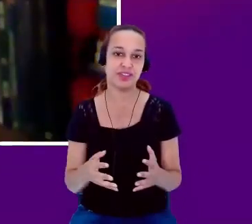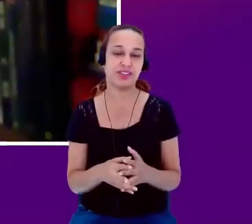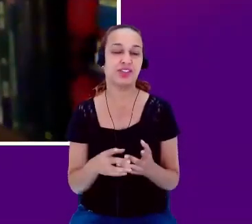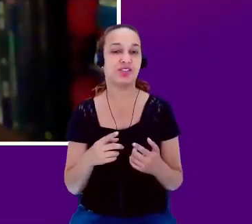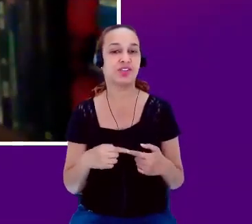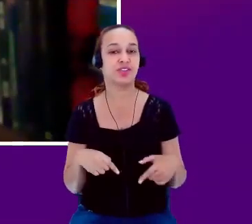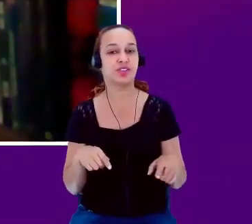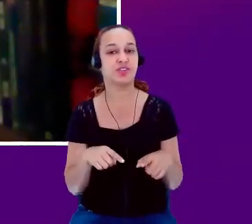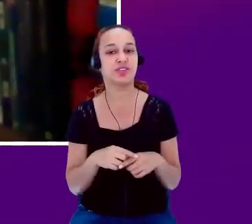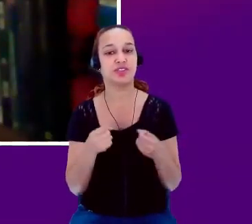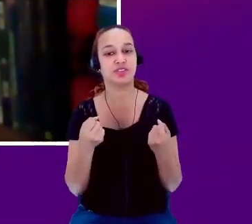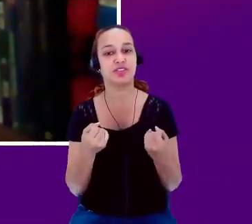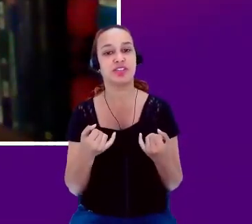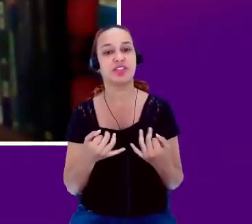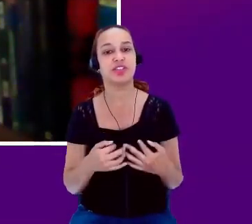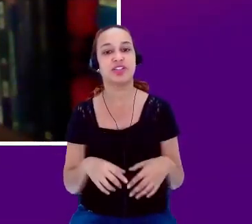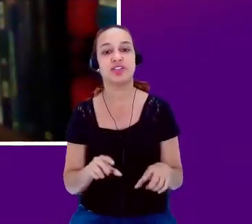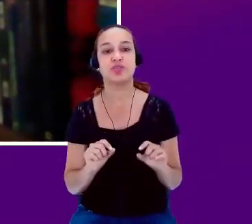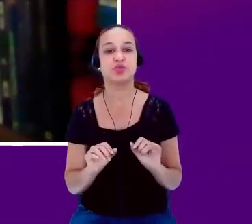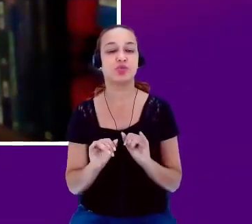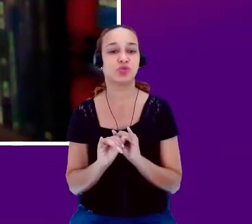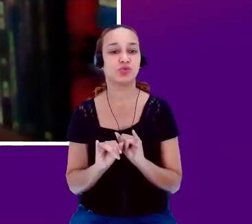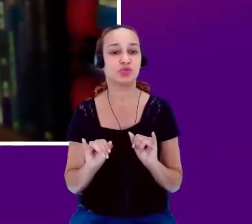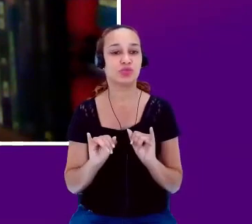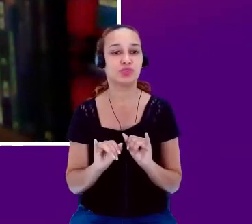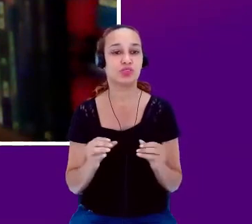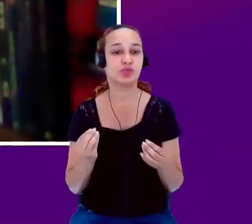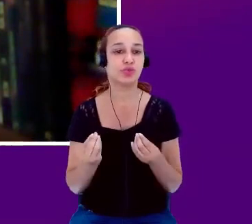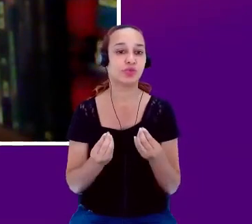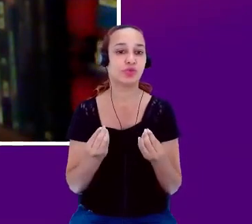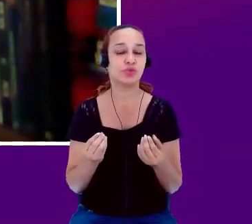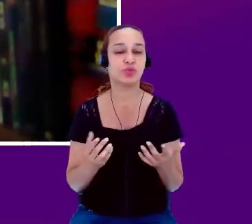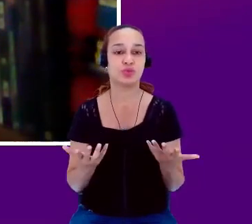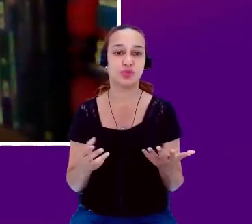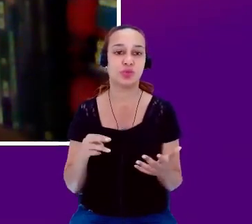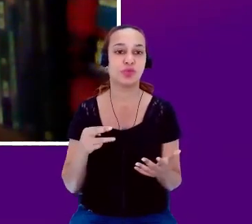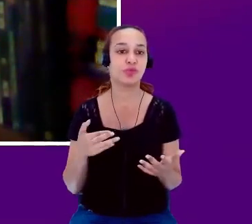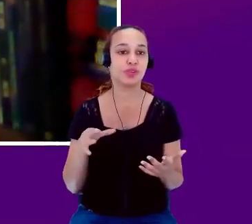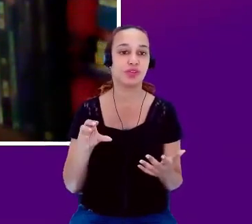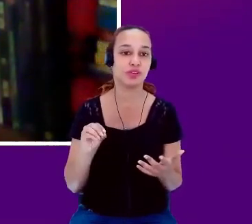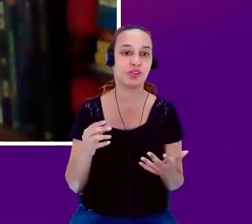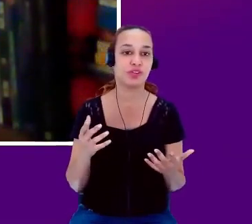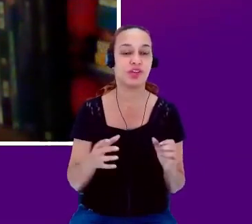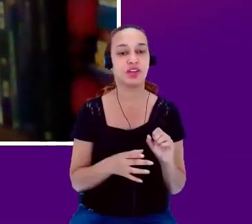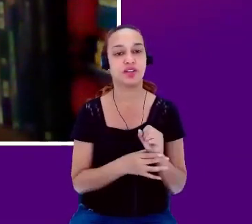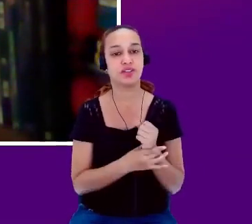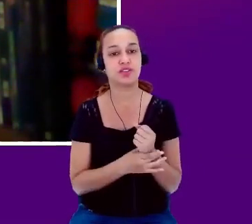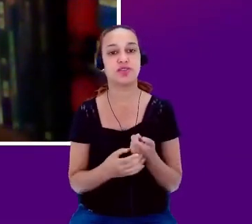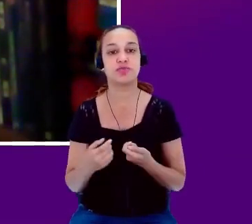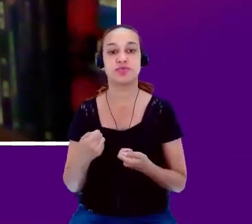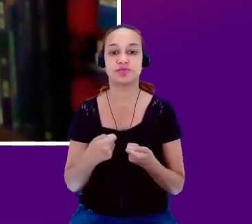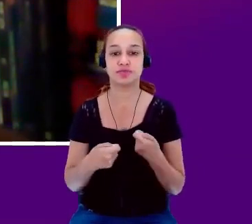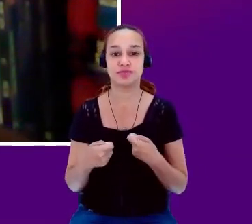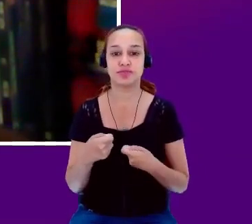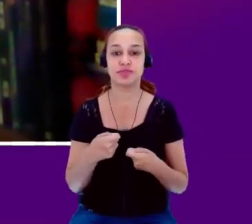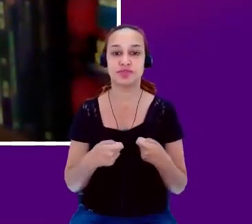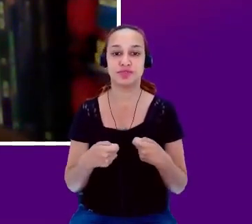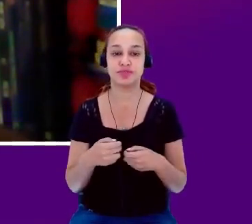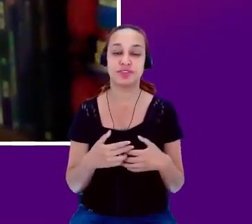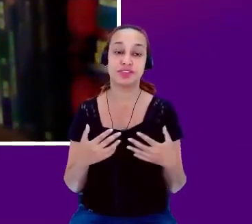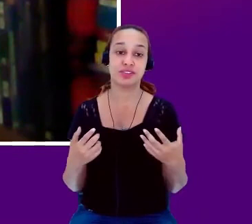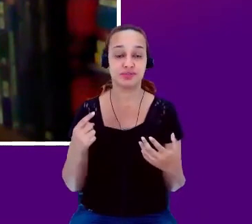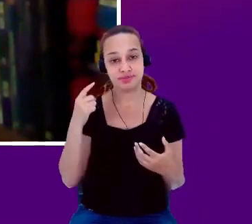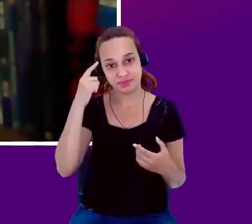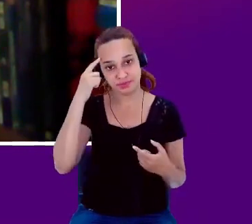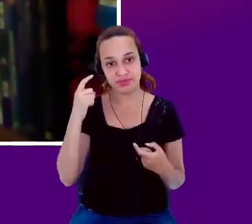muito de informação, né, como insumo para o mercado seguro, mercado financeiro. E pegando um